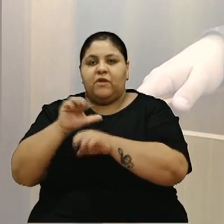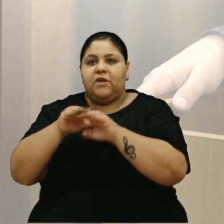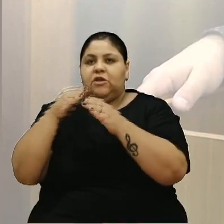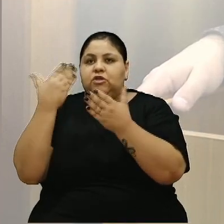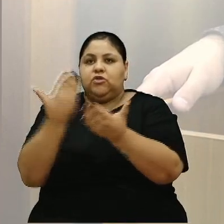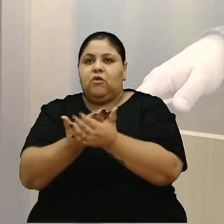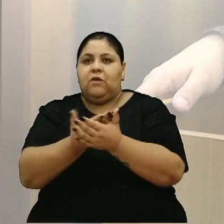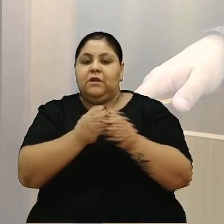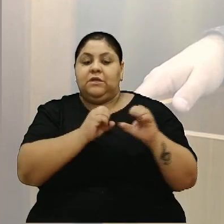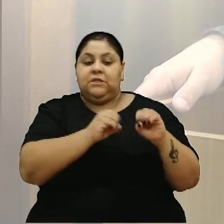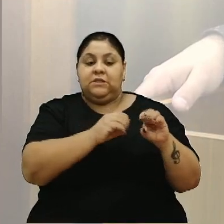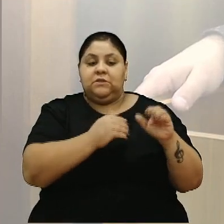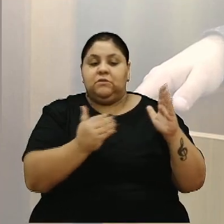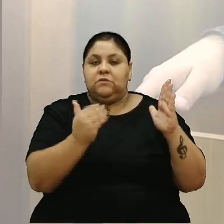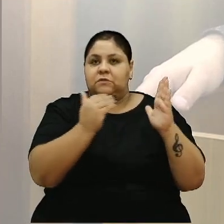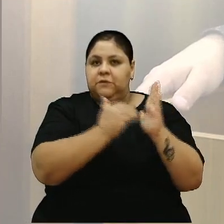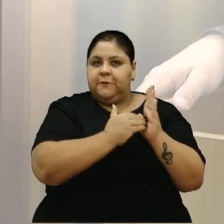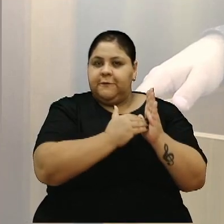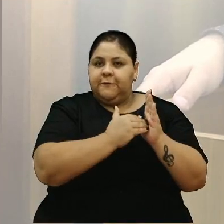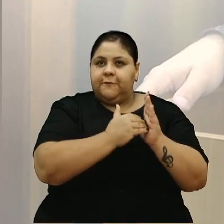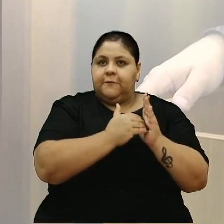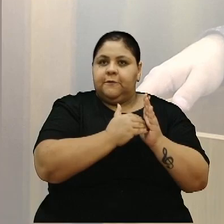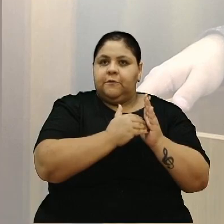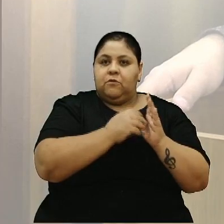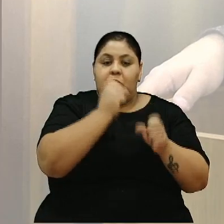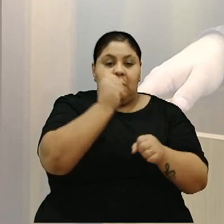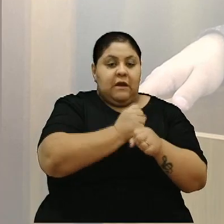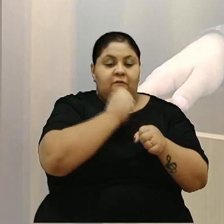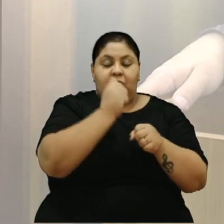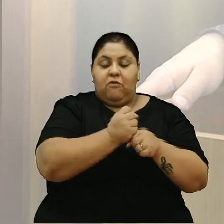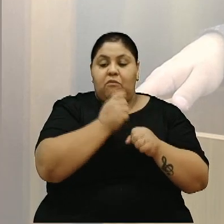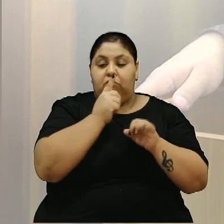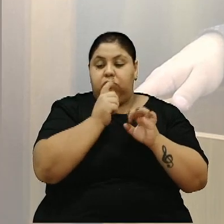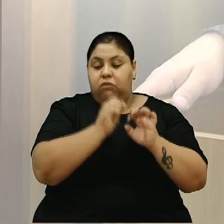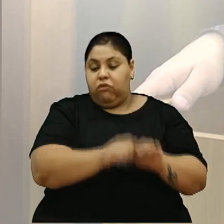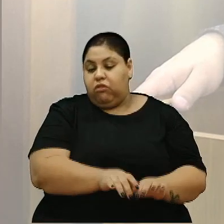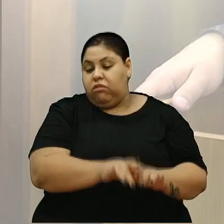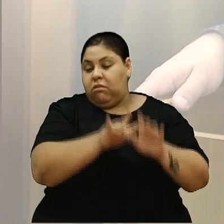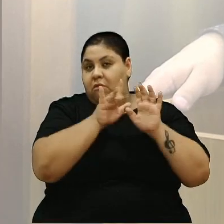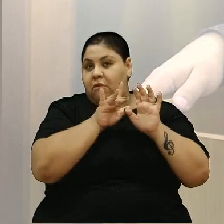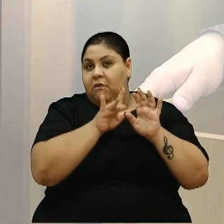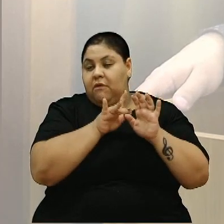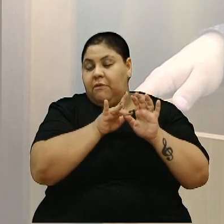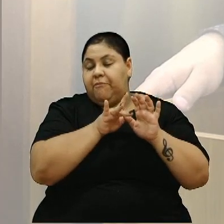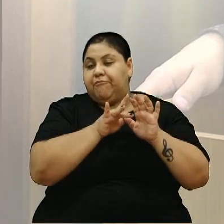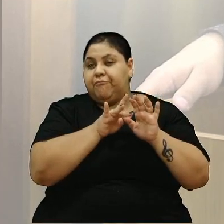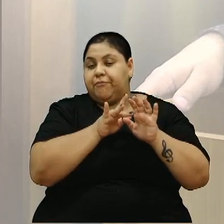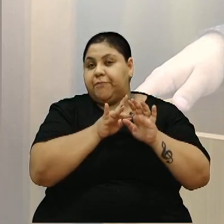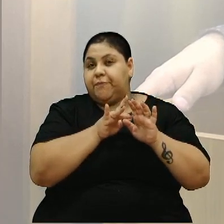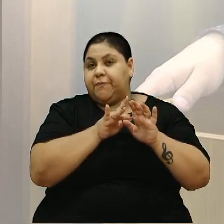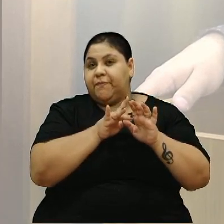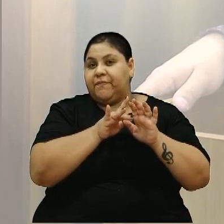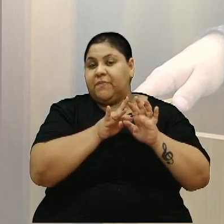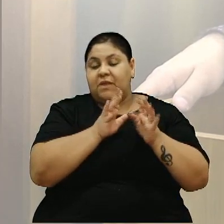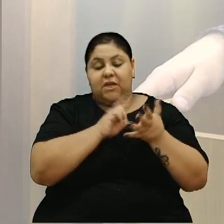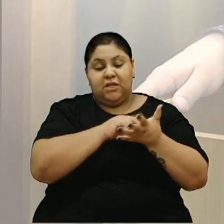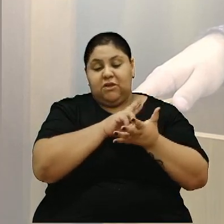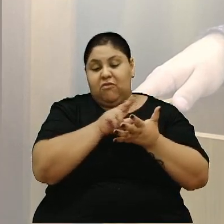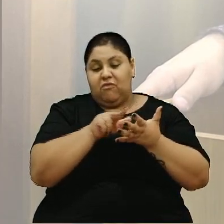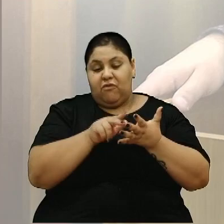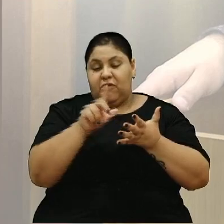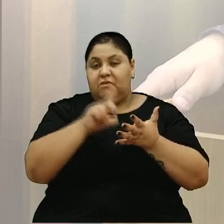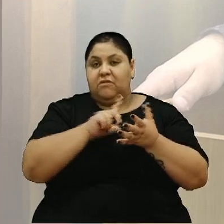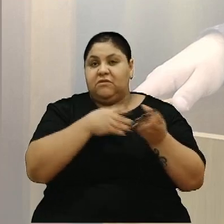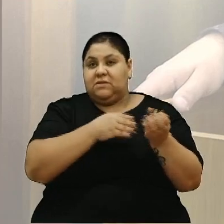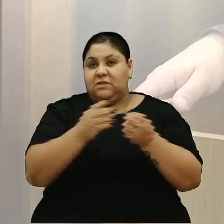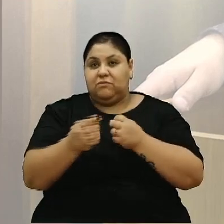lá péssima, alaga, né? O vereador Lucas, eu sei que teve lá, época da chuva também. Então, são várias questões. Temos